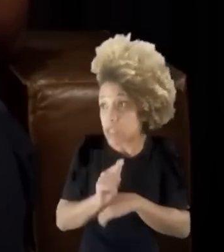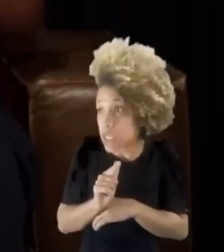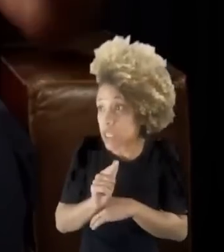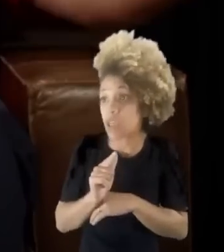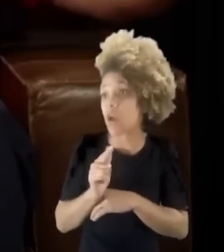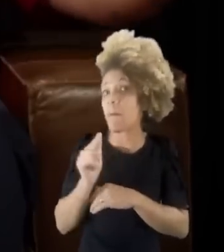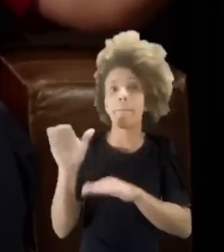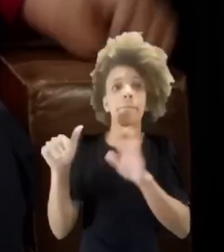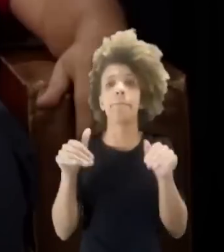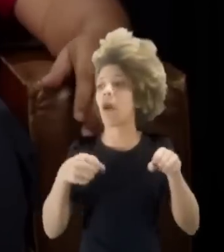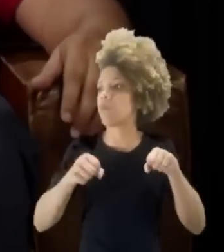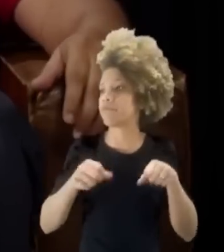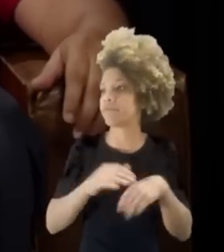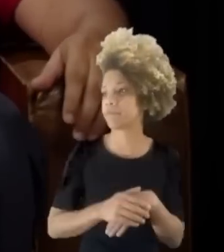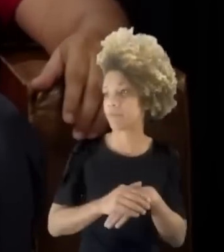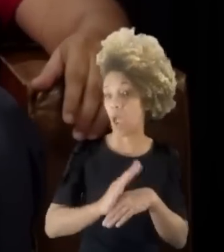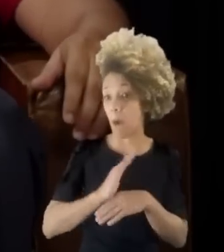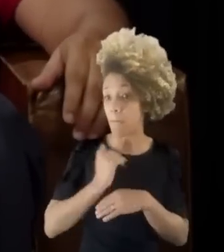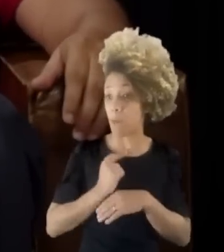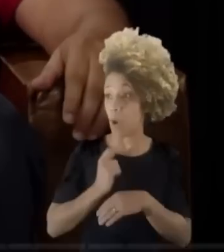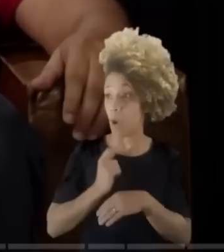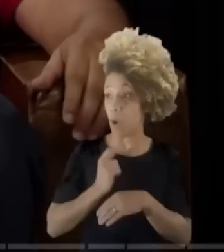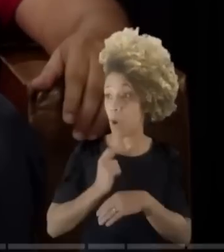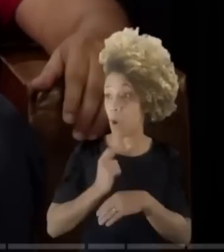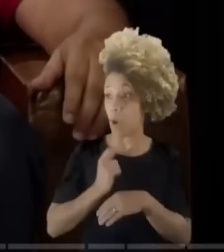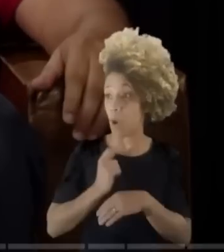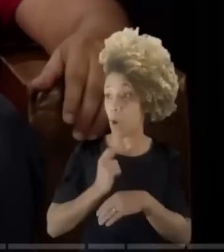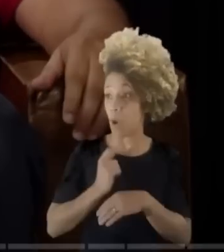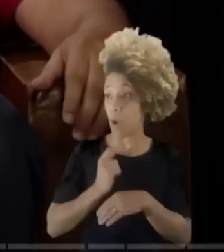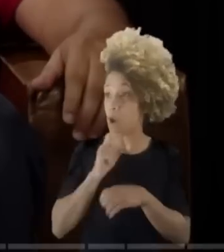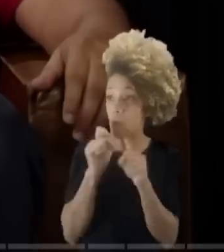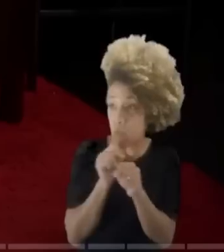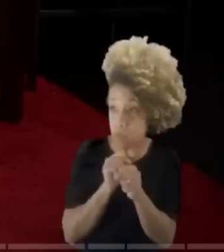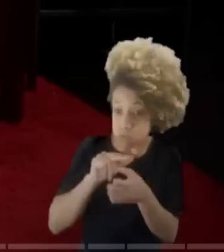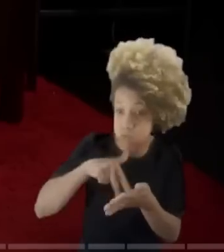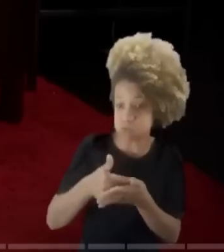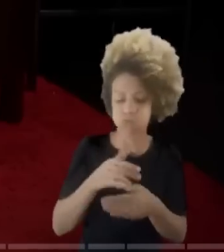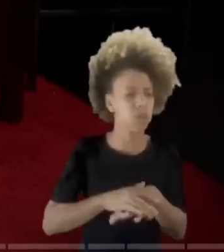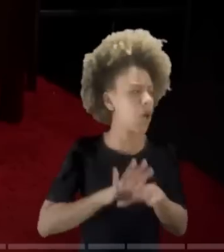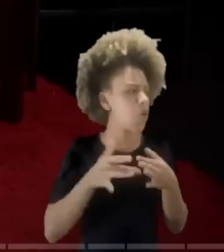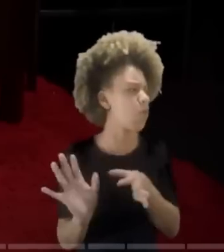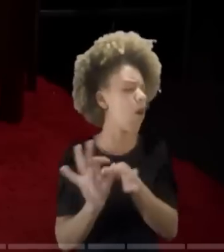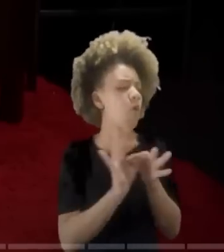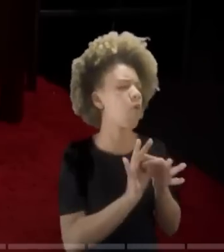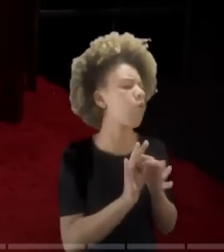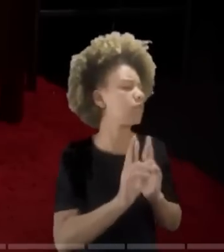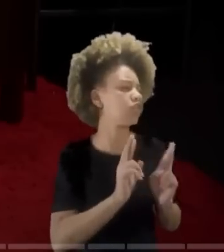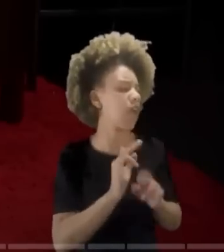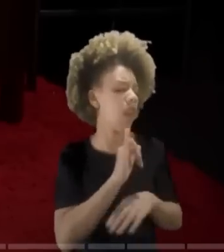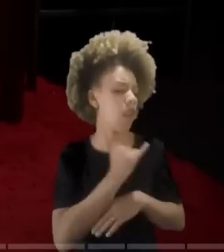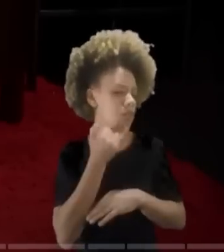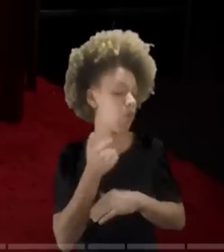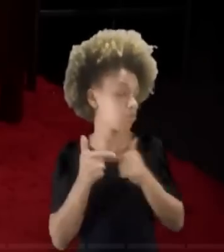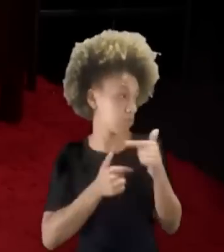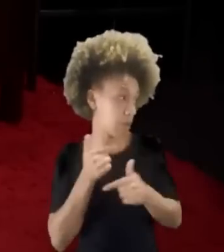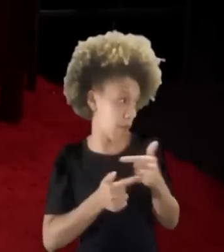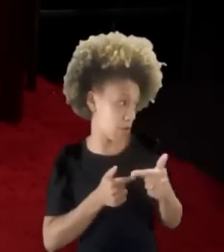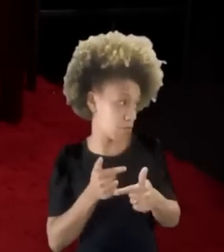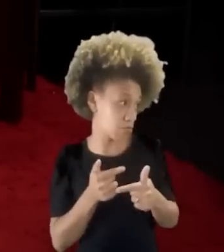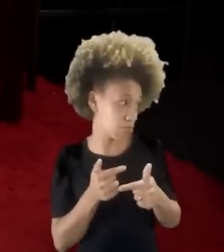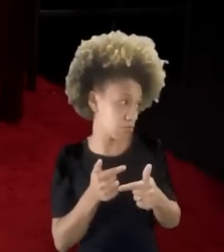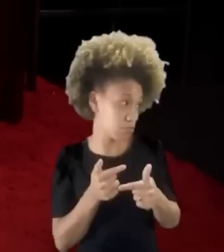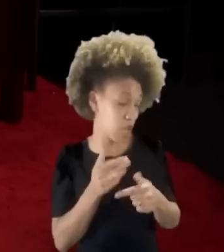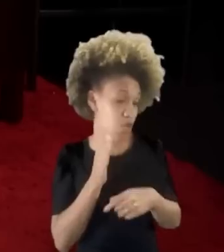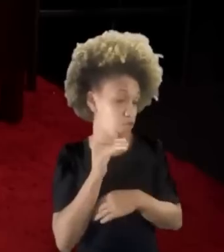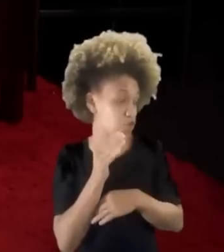ali acabou morrendo de hipotermia no meio do frio Qual é a relação do iFood com essas questões do trabalhador